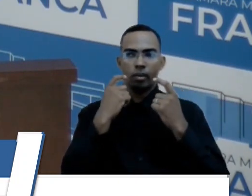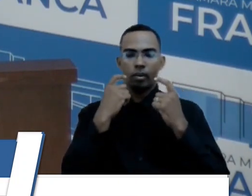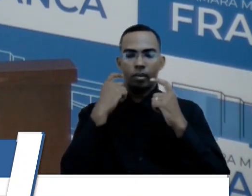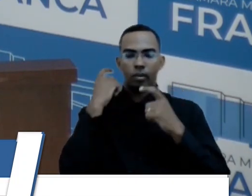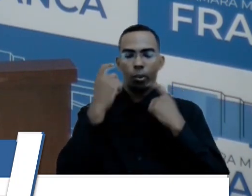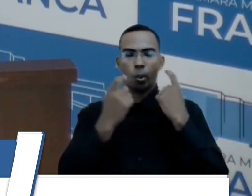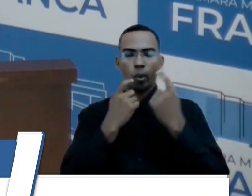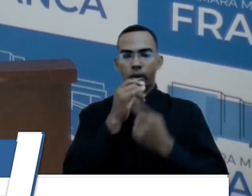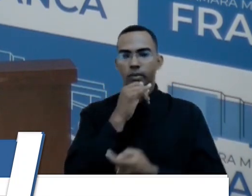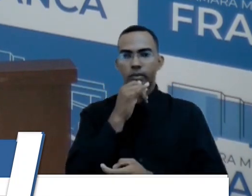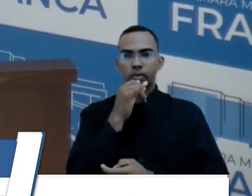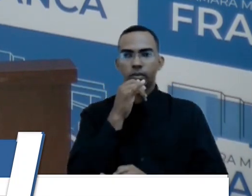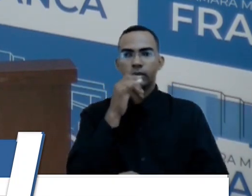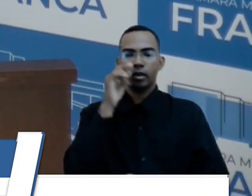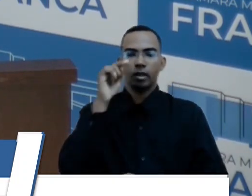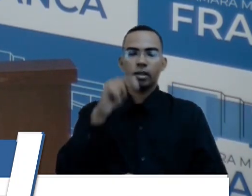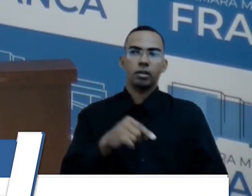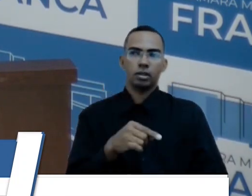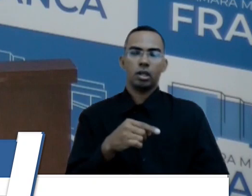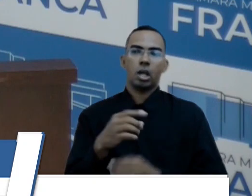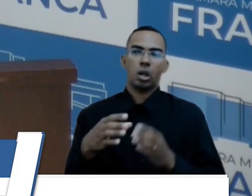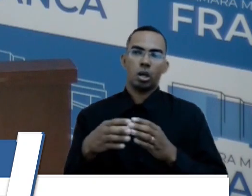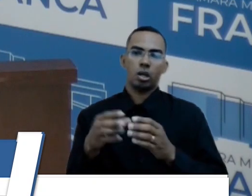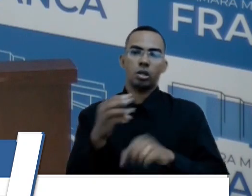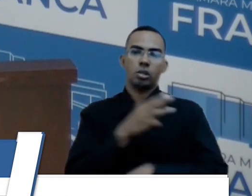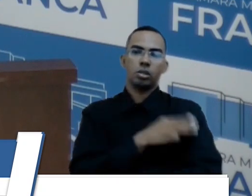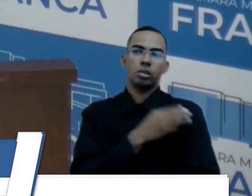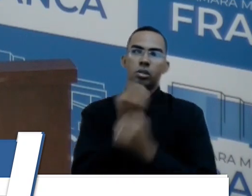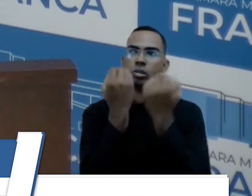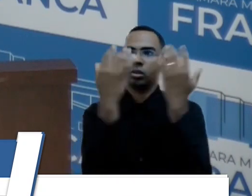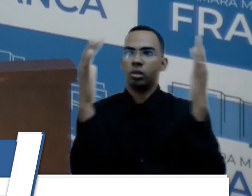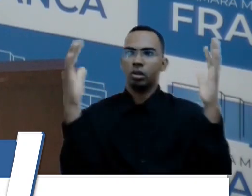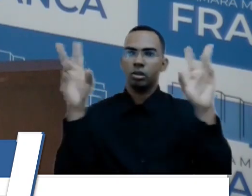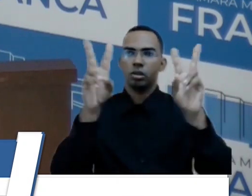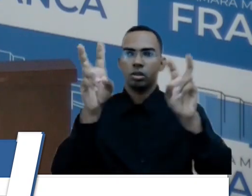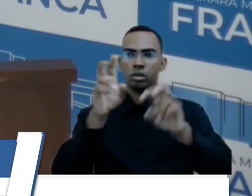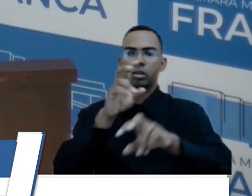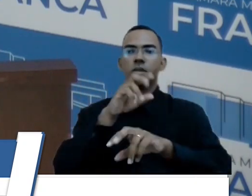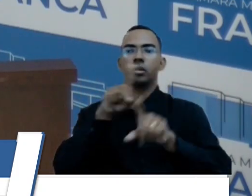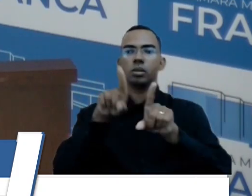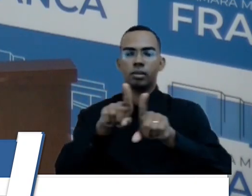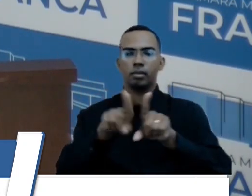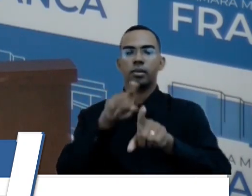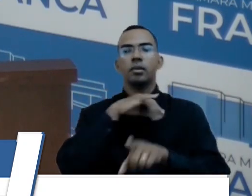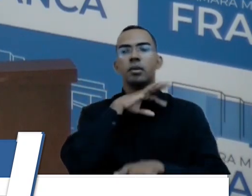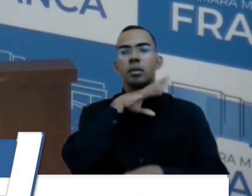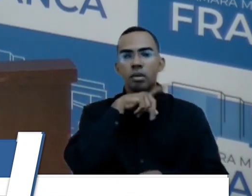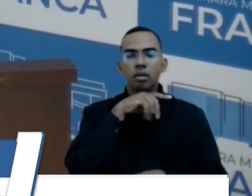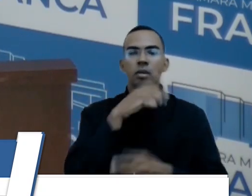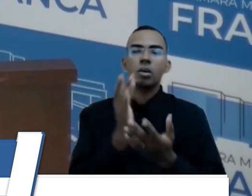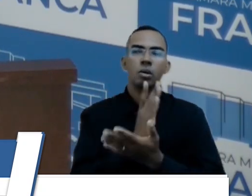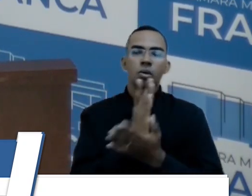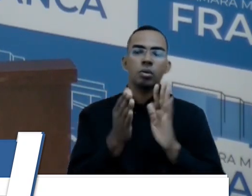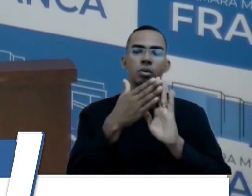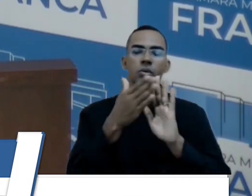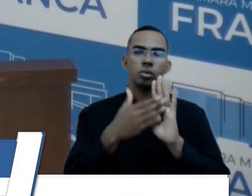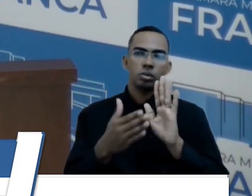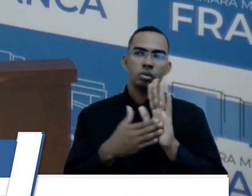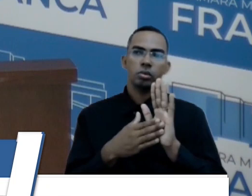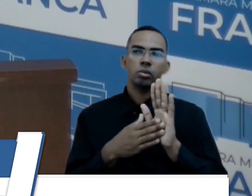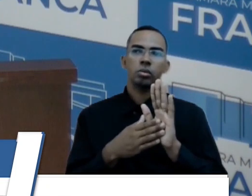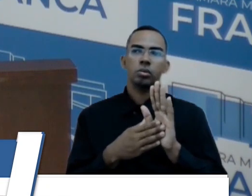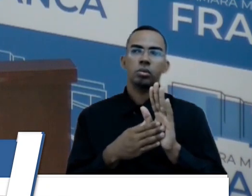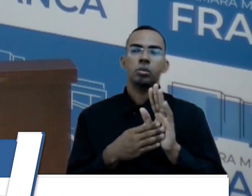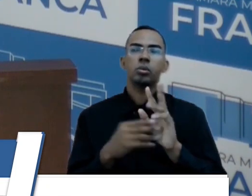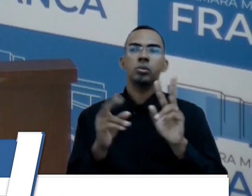aqui, sendo membro da Comissão do Meio Ambiente e Animais, algumas demandas que temos, por exemplo, as